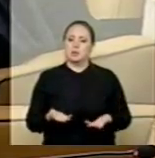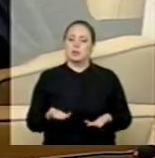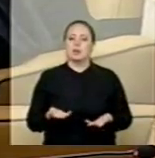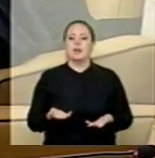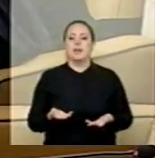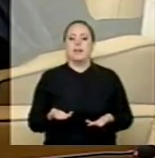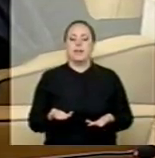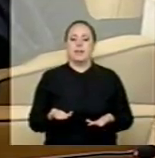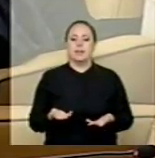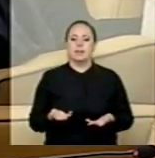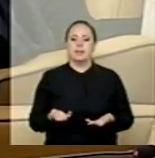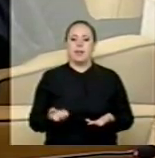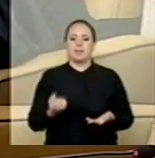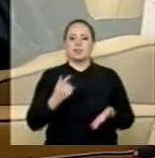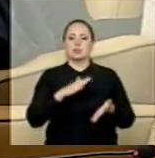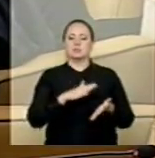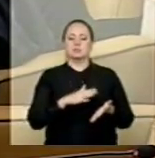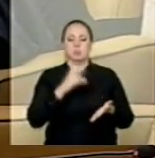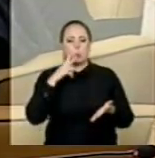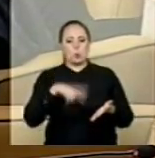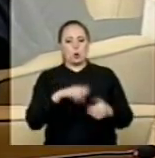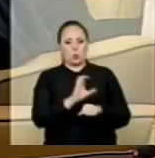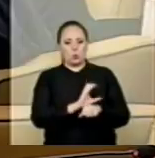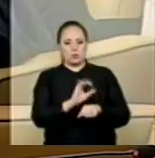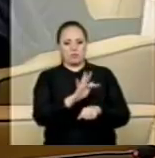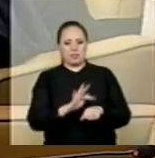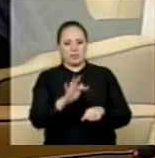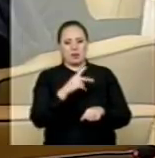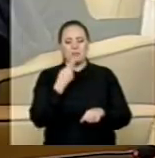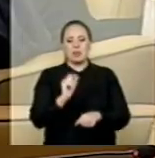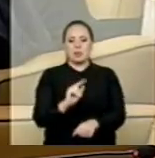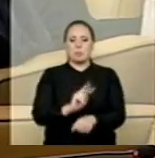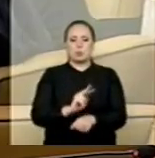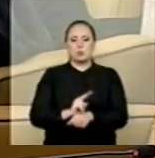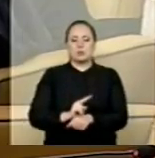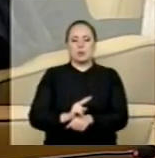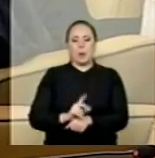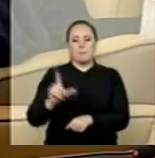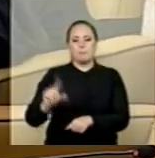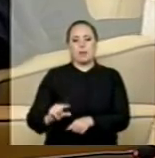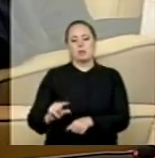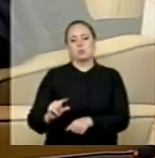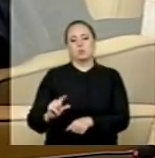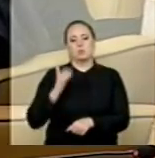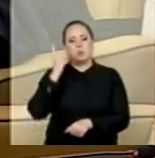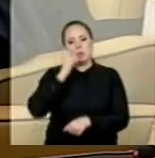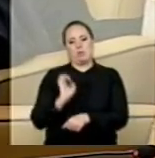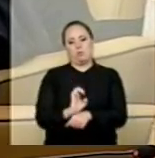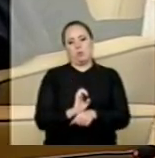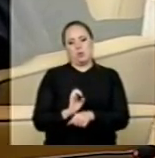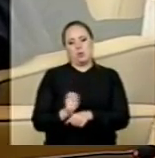da Constituição Federal proteção reduzida da atividade do legislativo nos entes